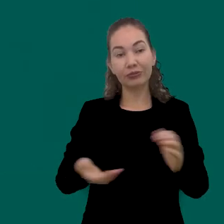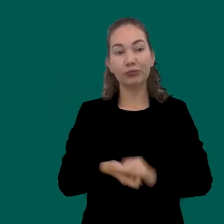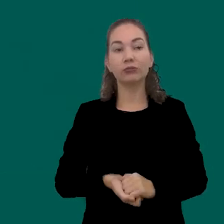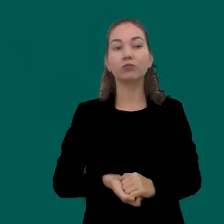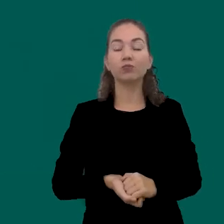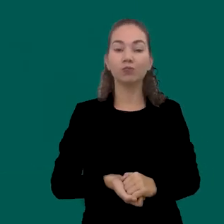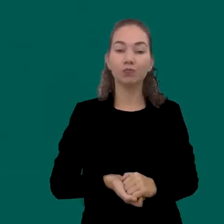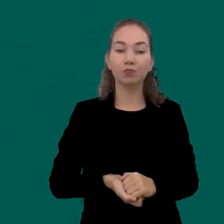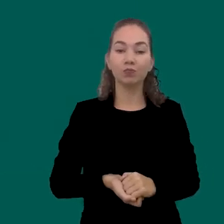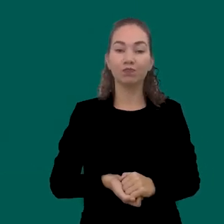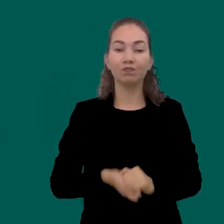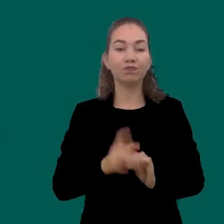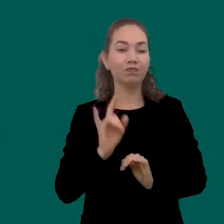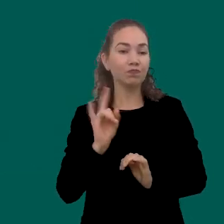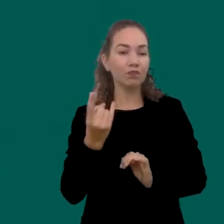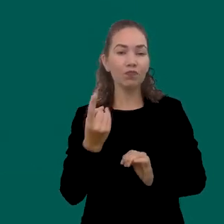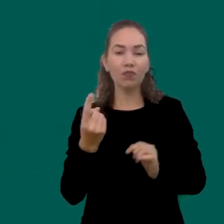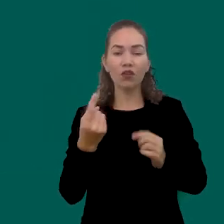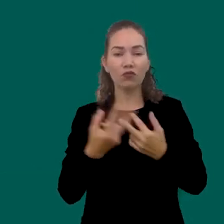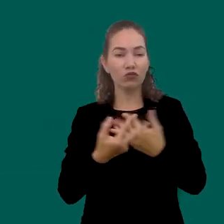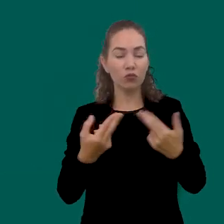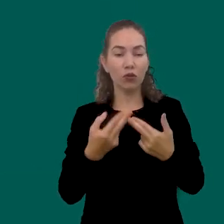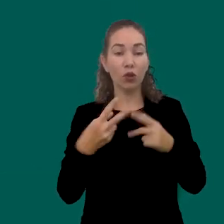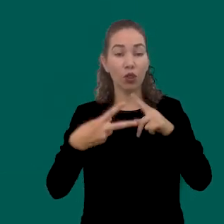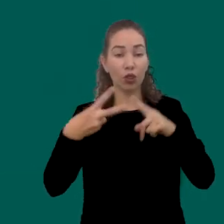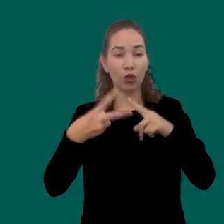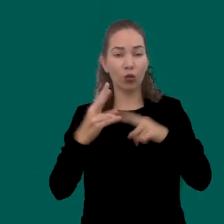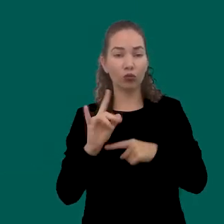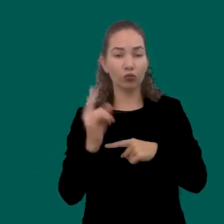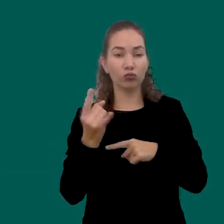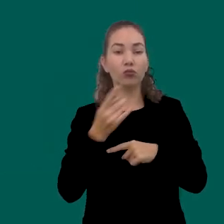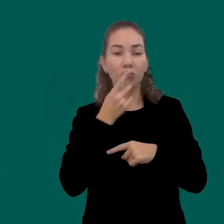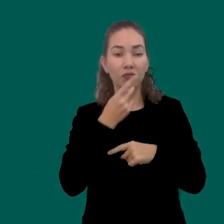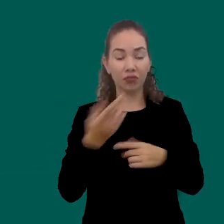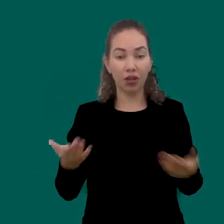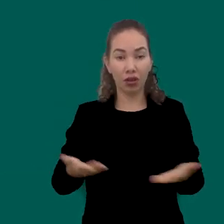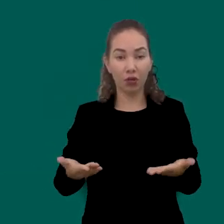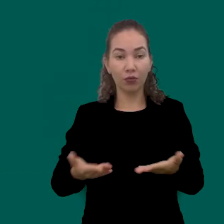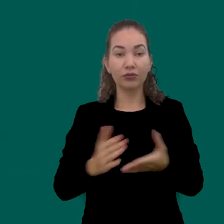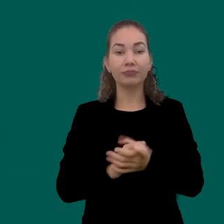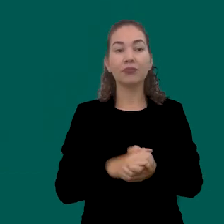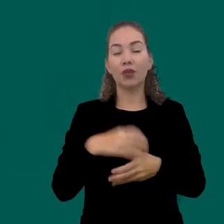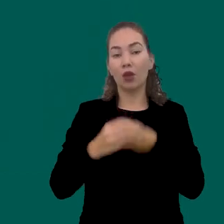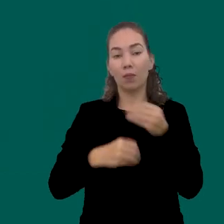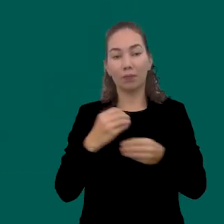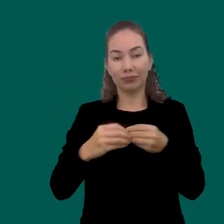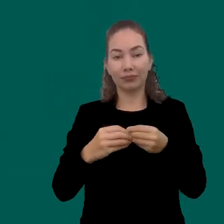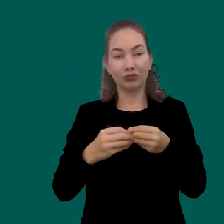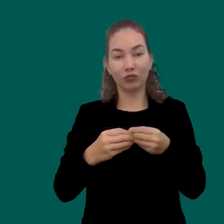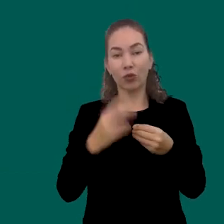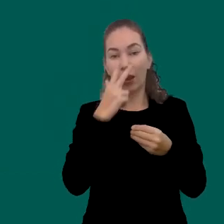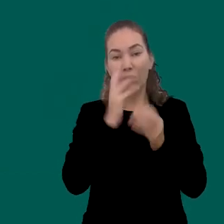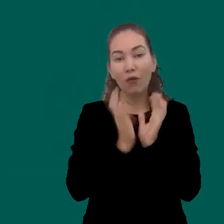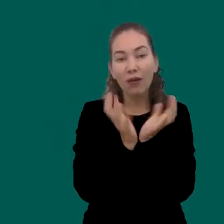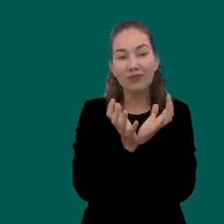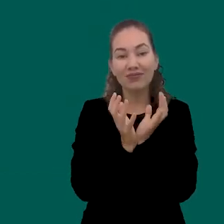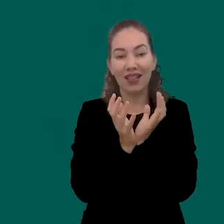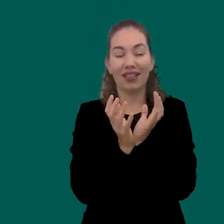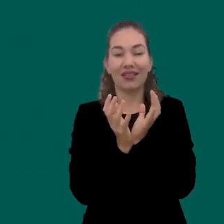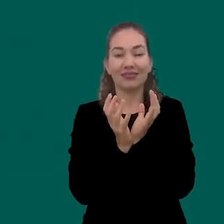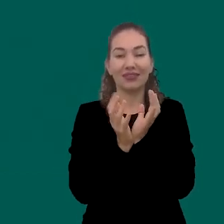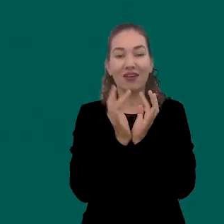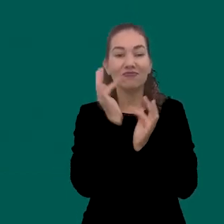Um último tópico, na verdade são 2 últimos tópicos que eu vou colocar misturado numa salada de fruta aqui e a gente vai